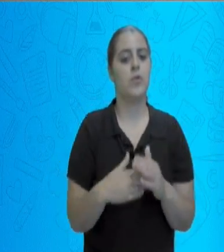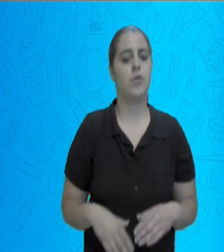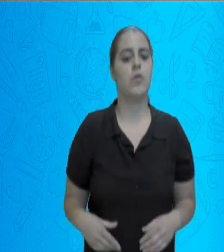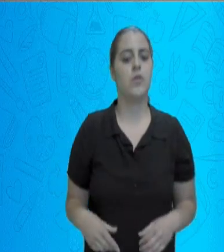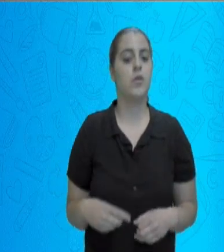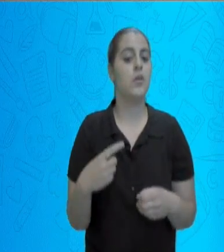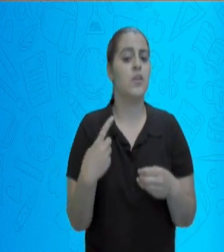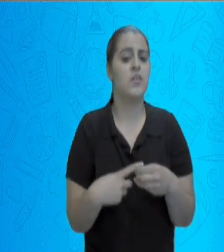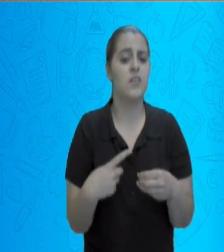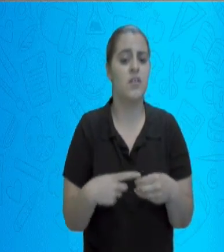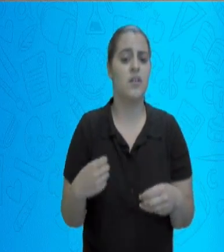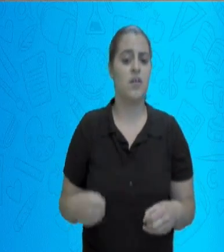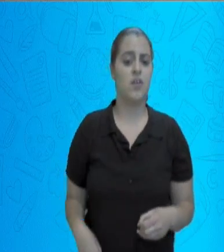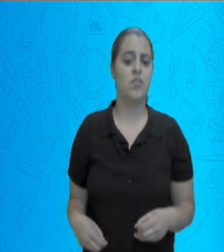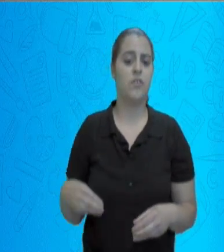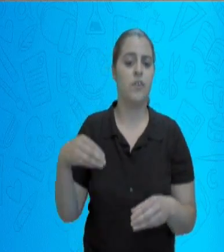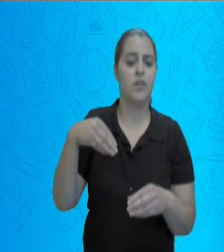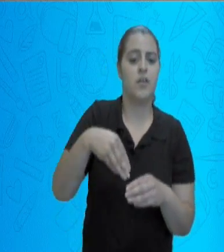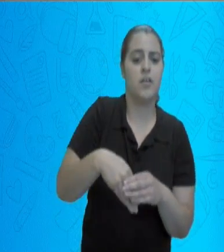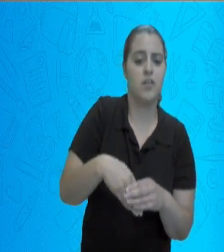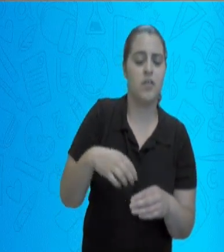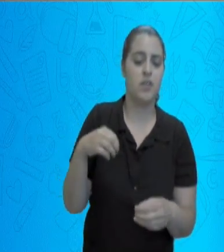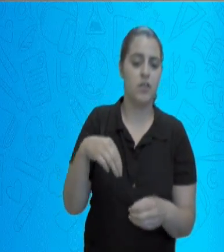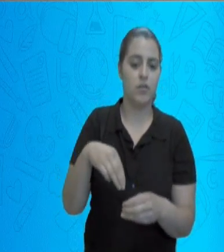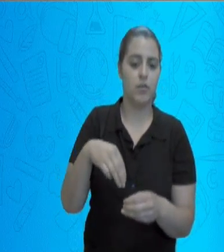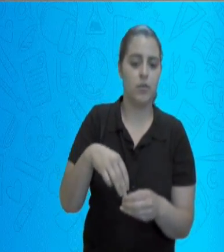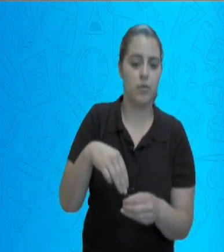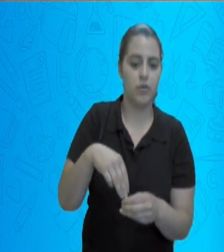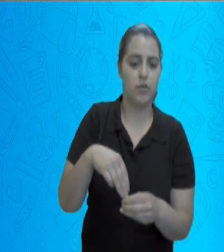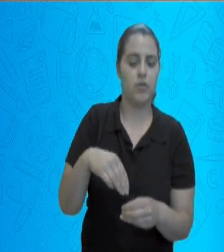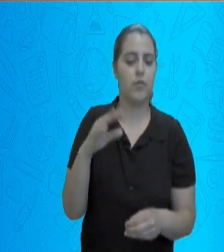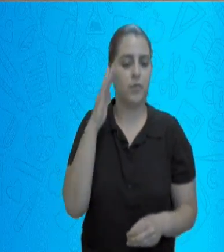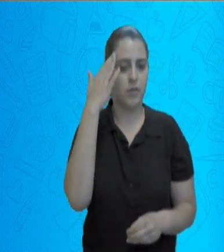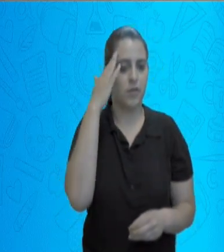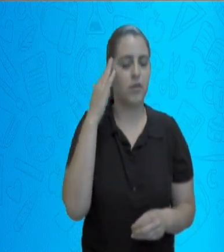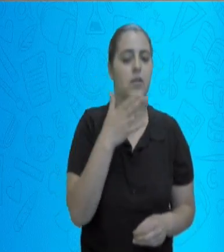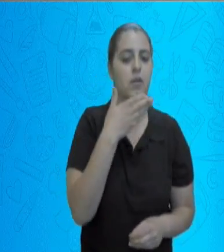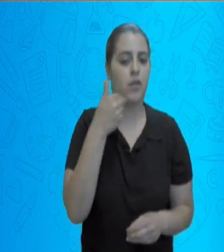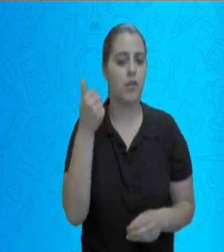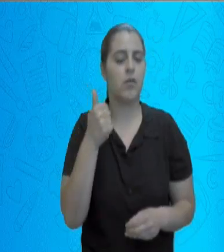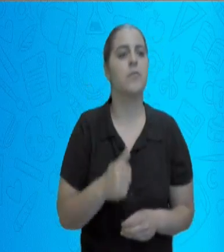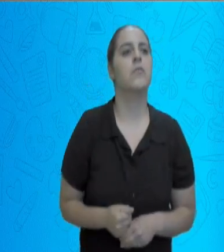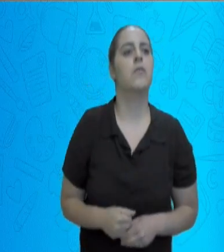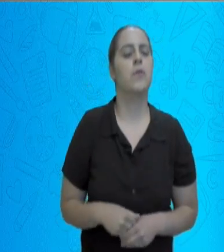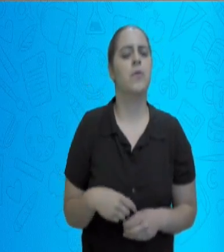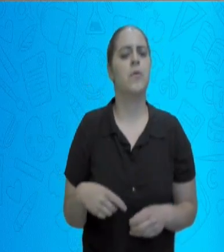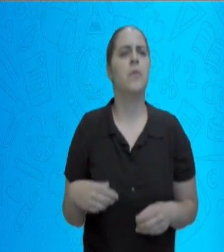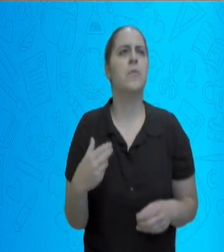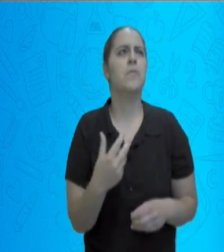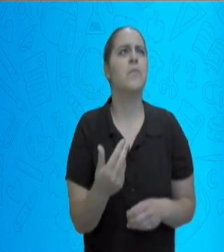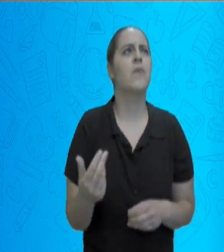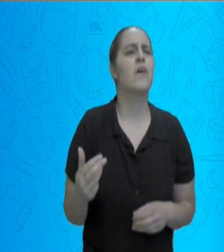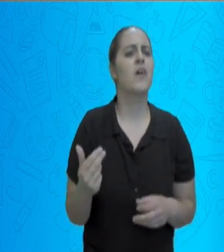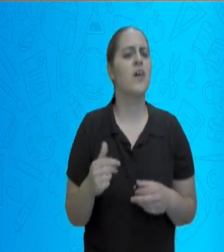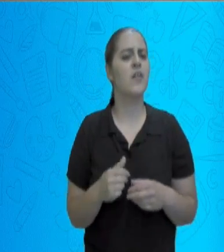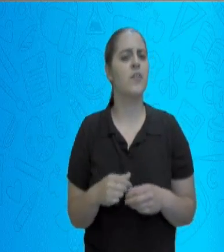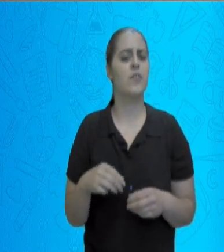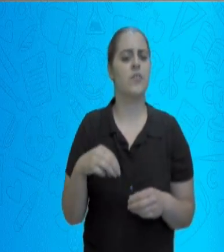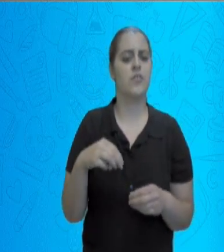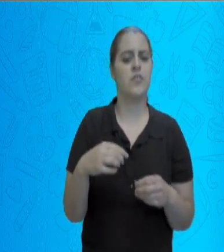a cidade fica dentro do município. Vamos entender aqui. O mesmo município pode ter